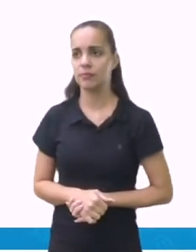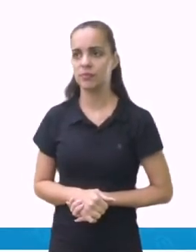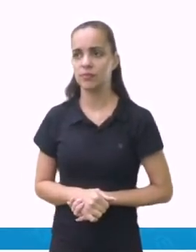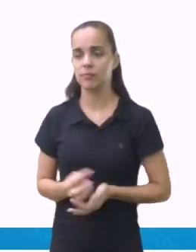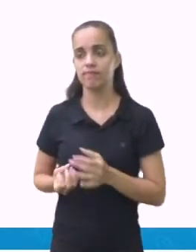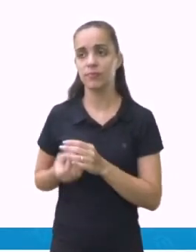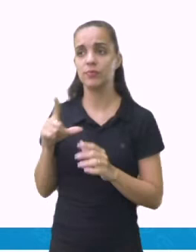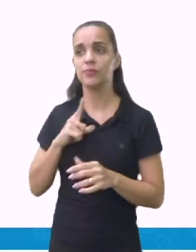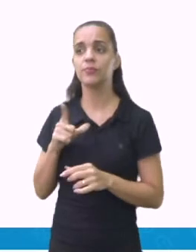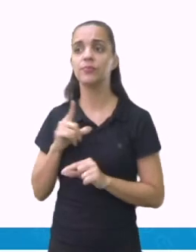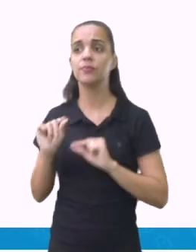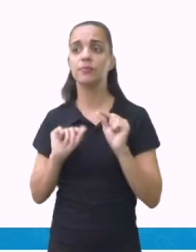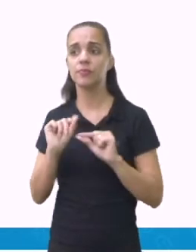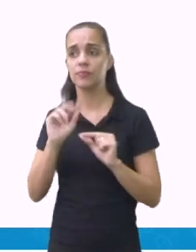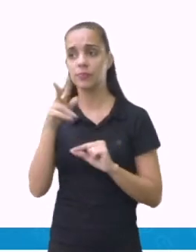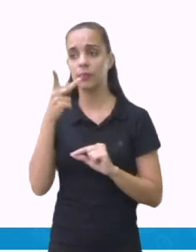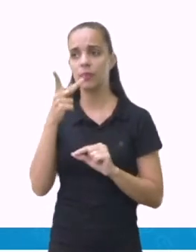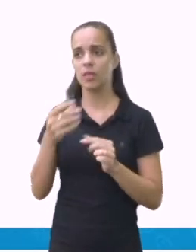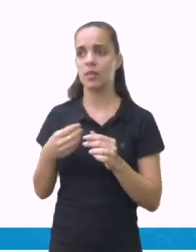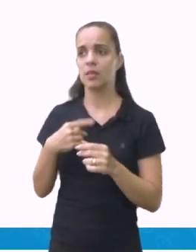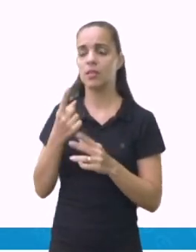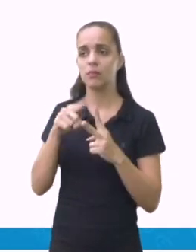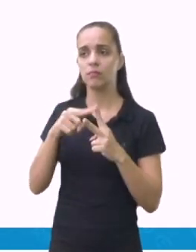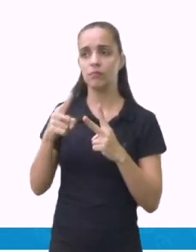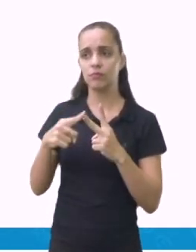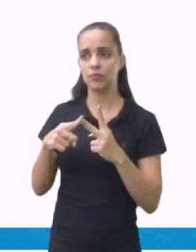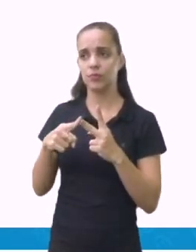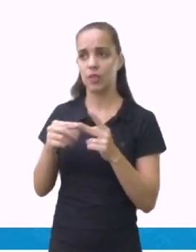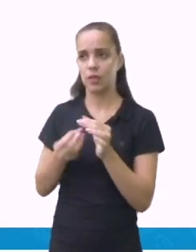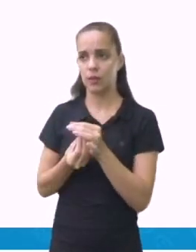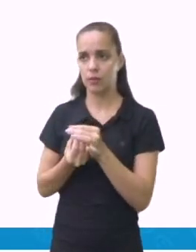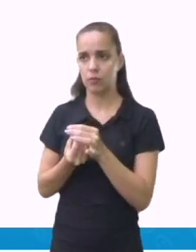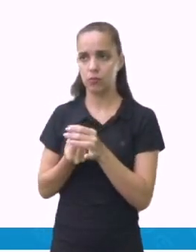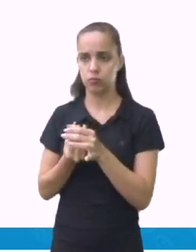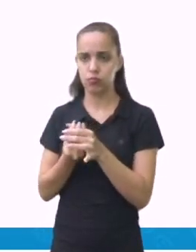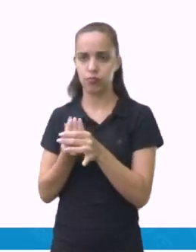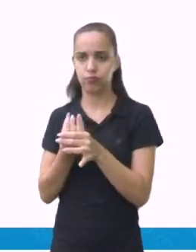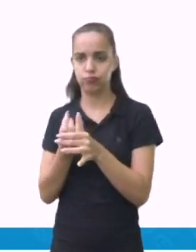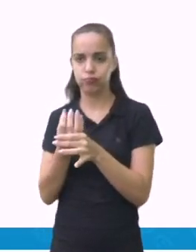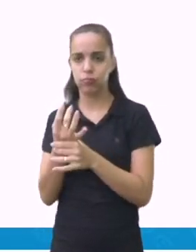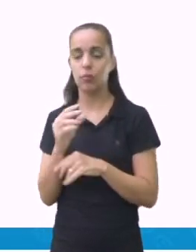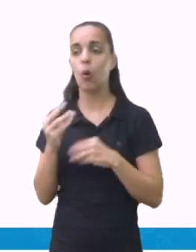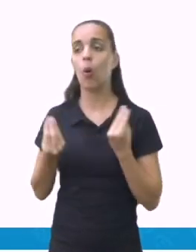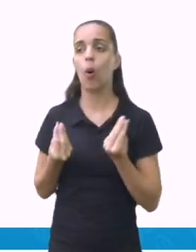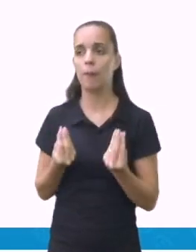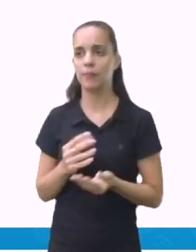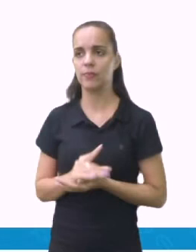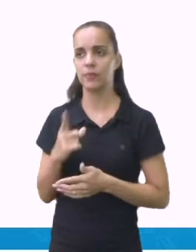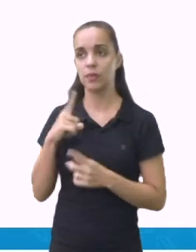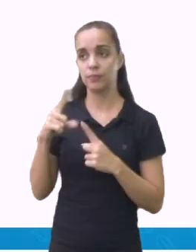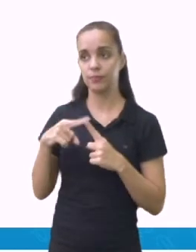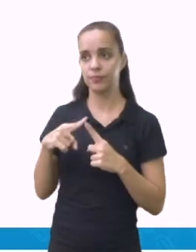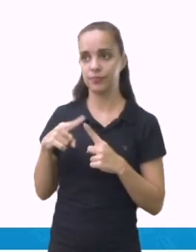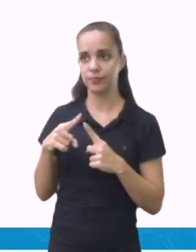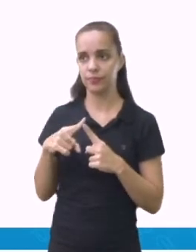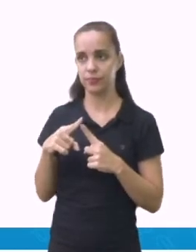E aí, existe duas formas dessa semente se reproduzir. Temos aí